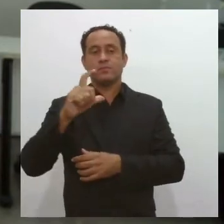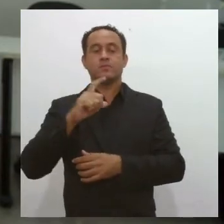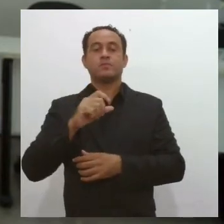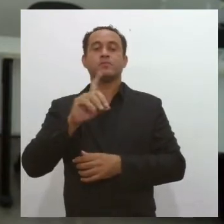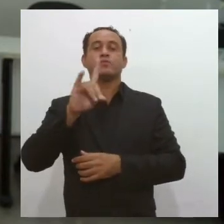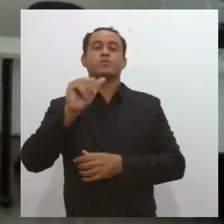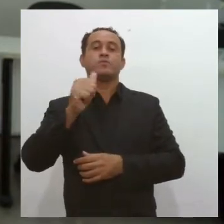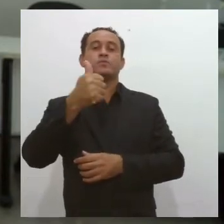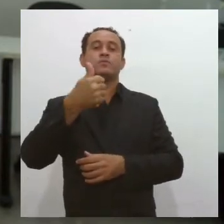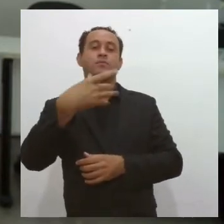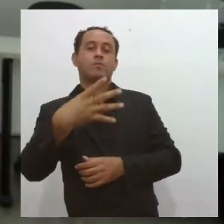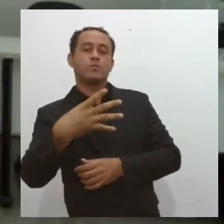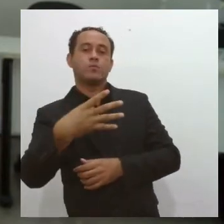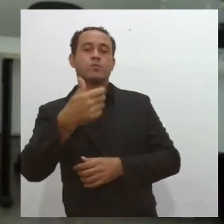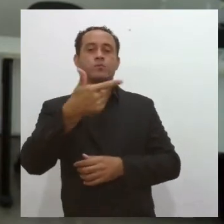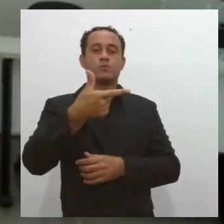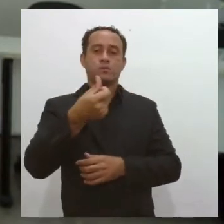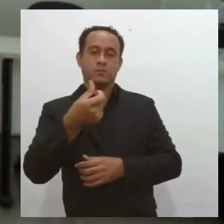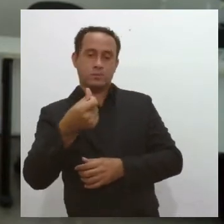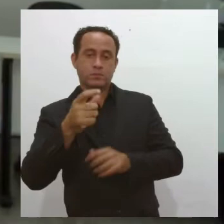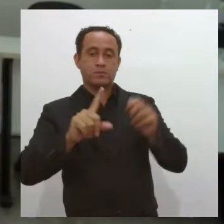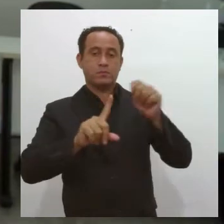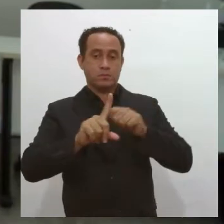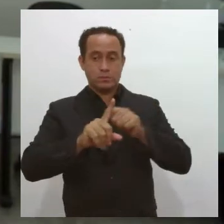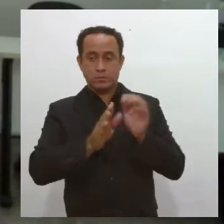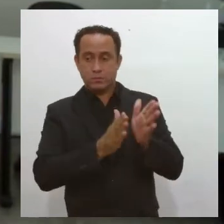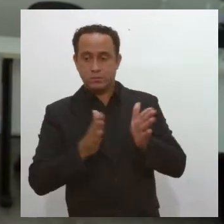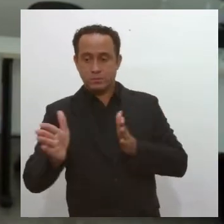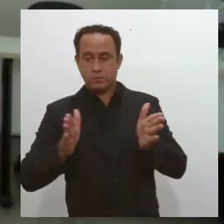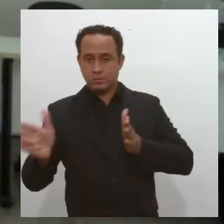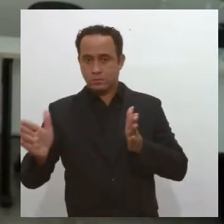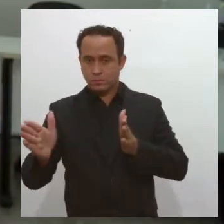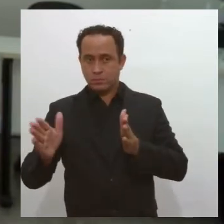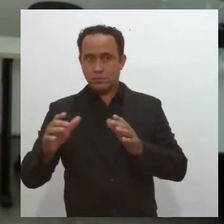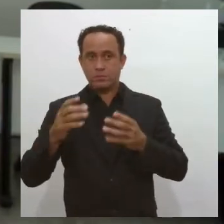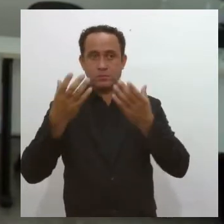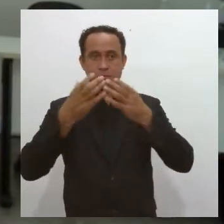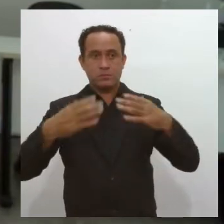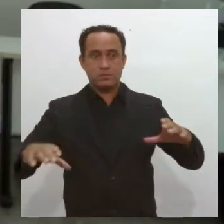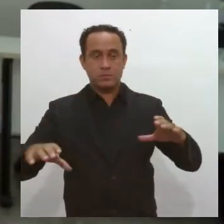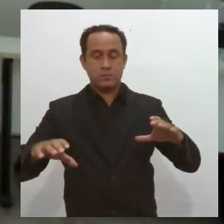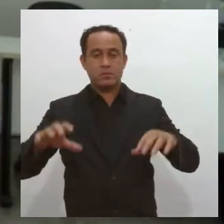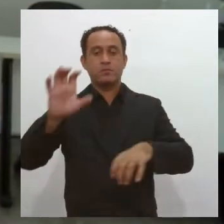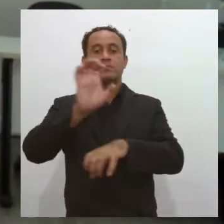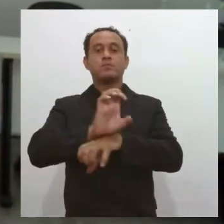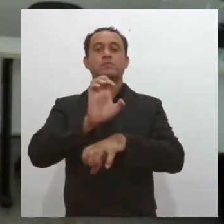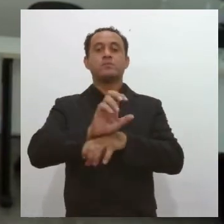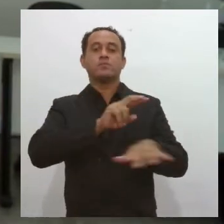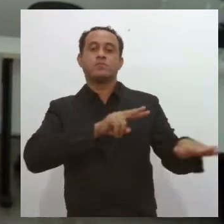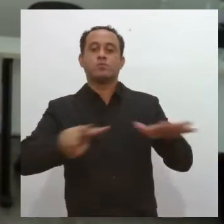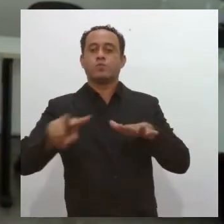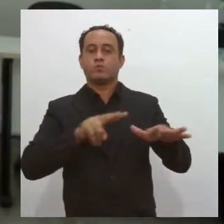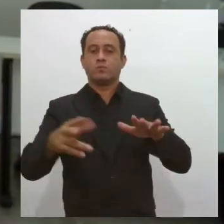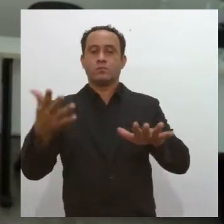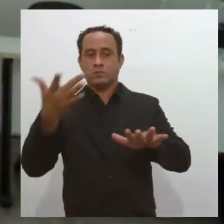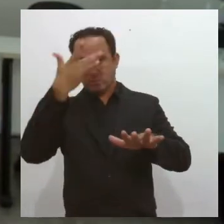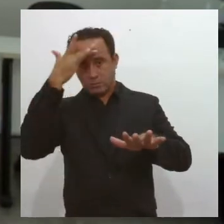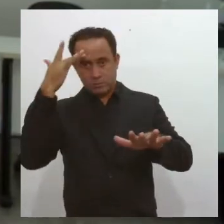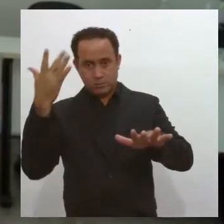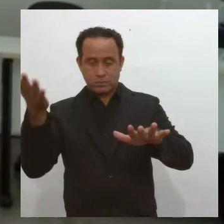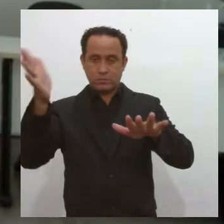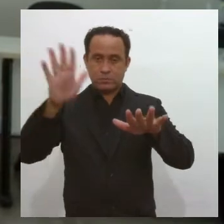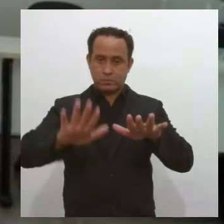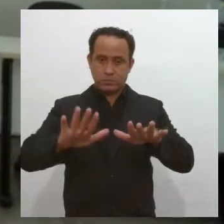dias 14 a 16 desse mês, será comemorada em todo o estado a Semana Estadual de Inclusão e Defesa